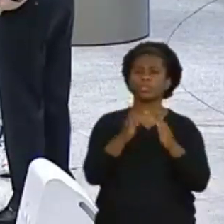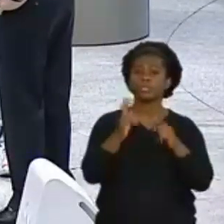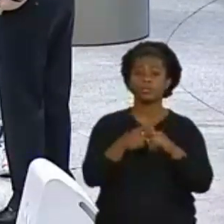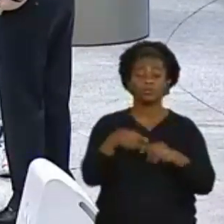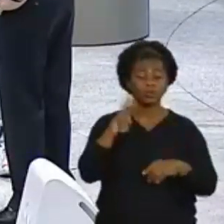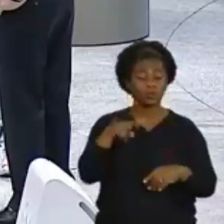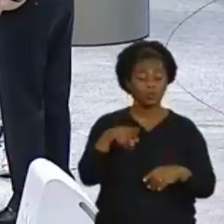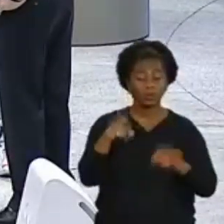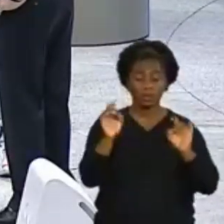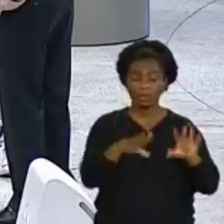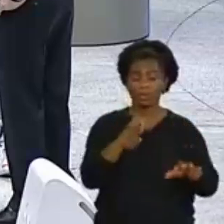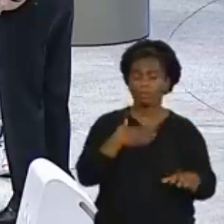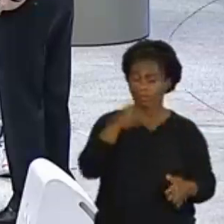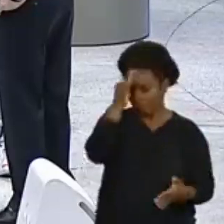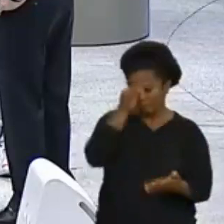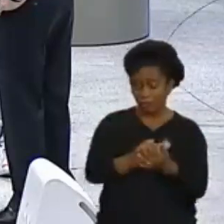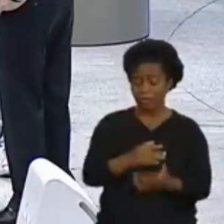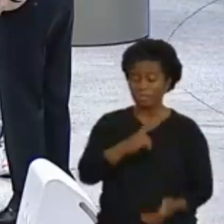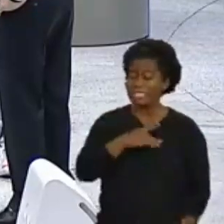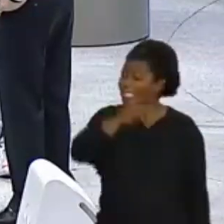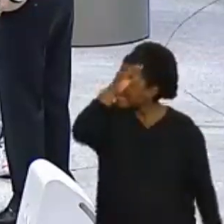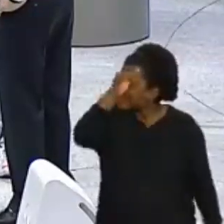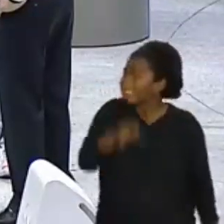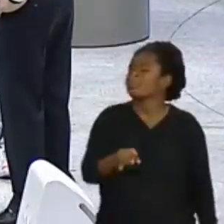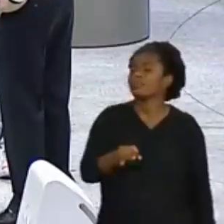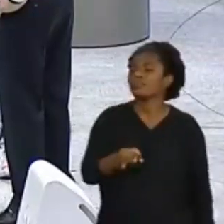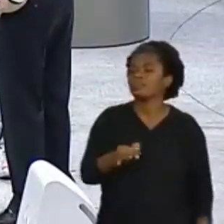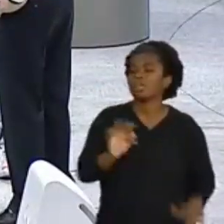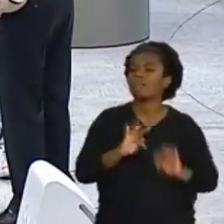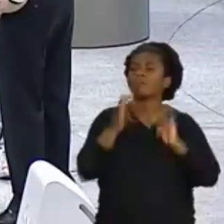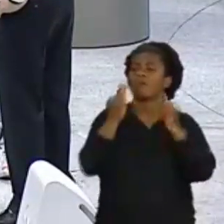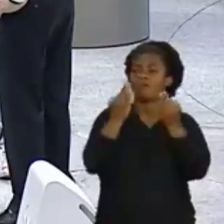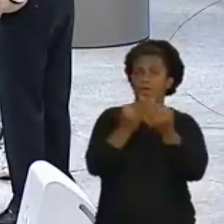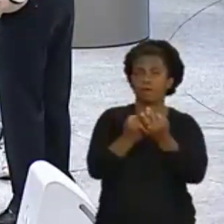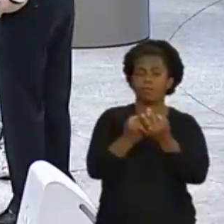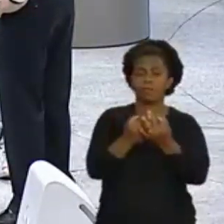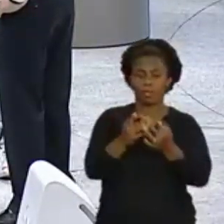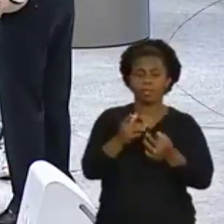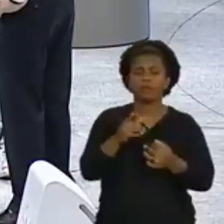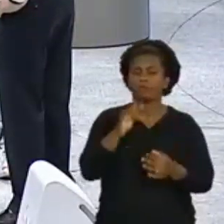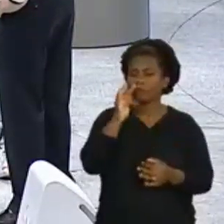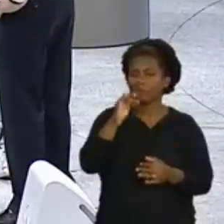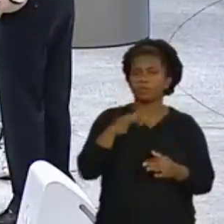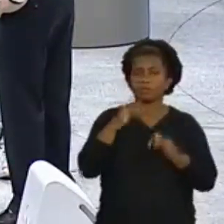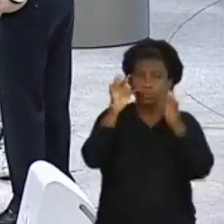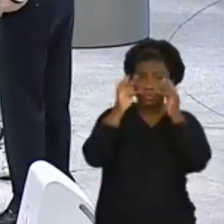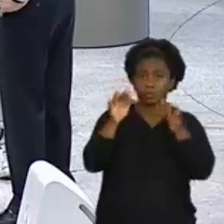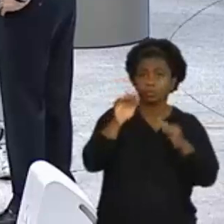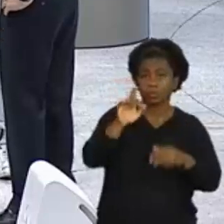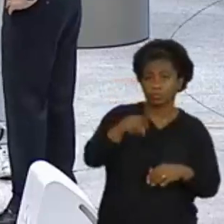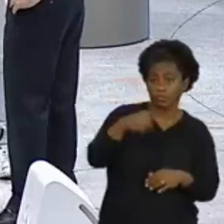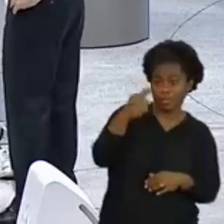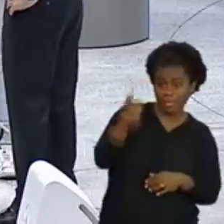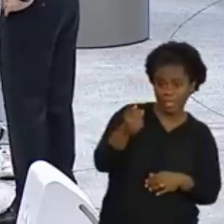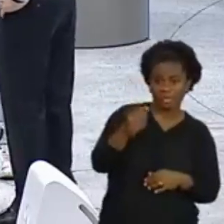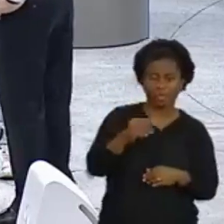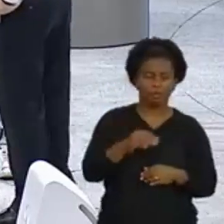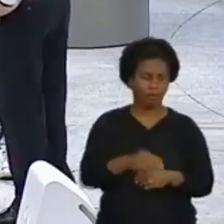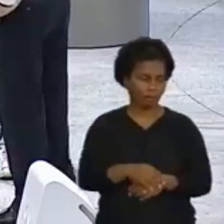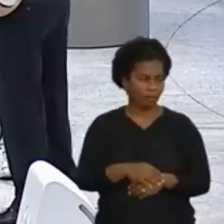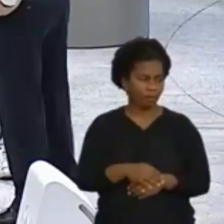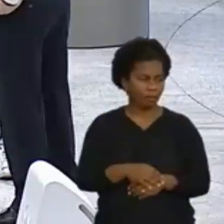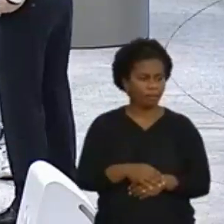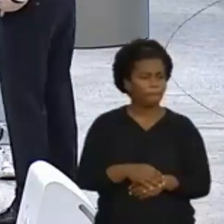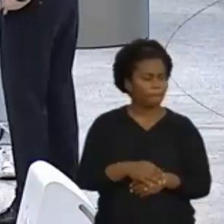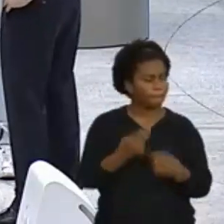tinha certeza que um dia minha família está aqui. Testemunha está sendo cortada. E ela, Andriele, vendo um mau exemplo, porque ele não tinha